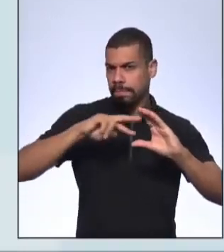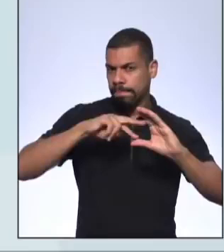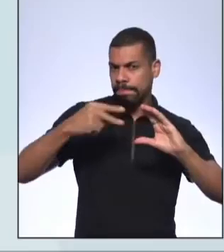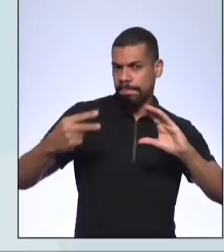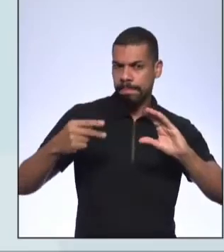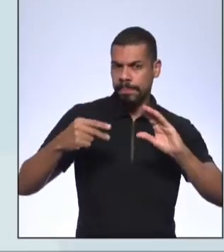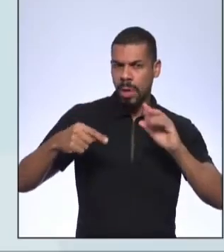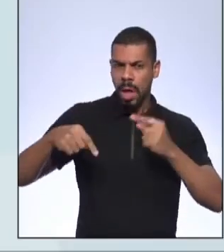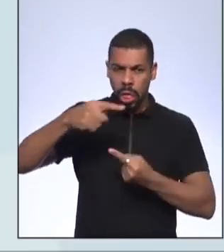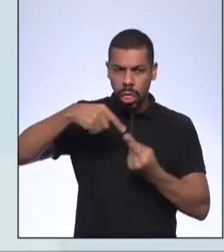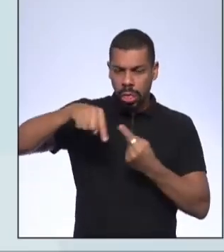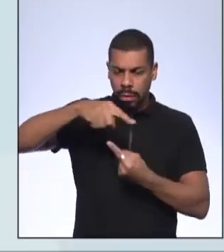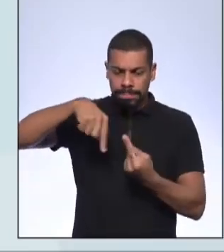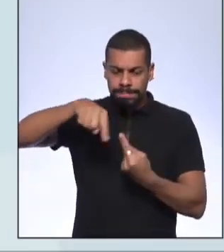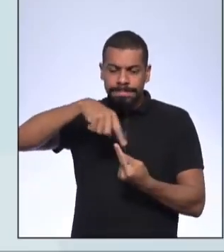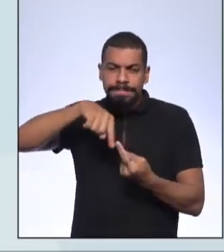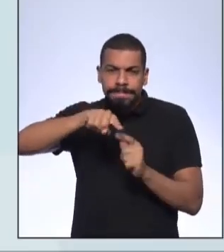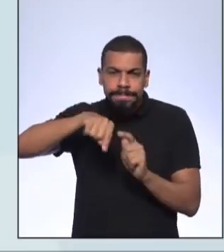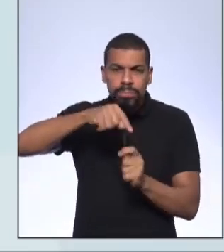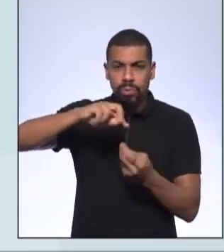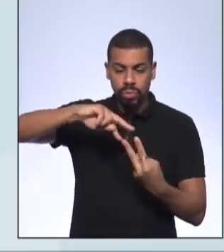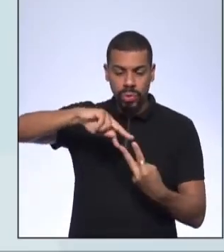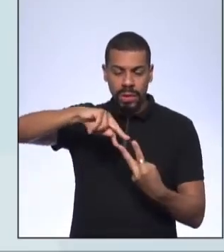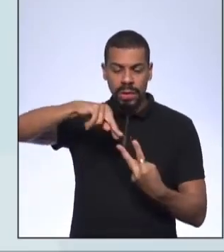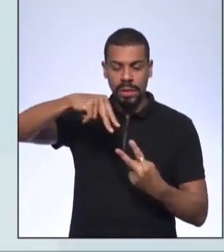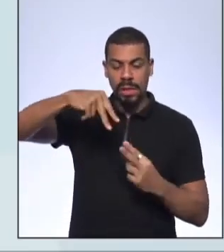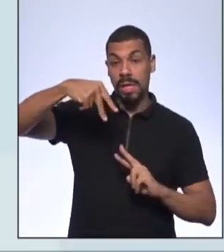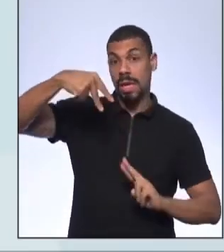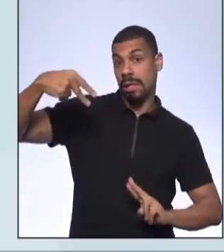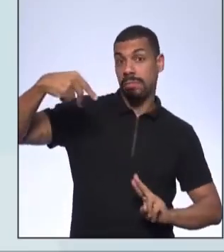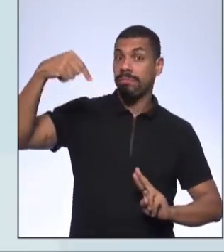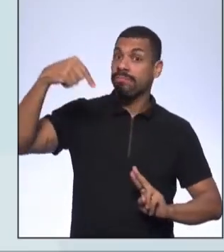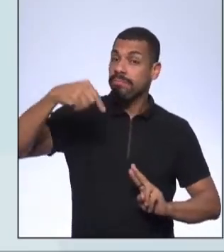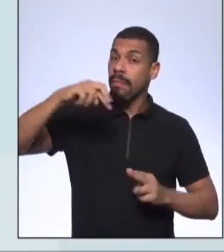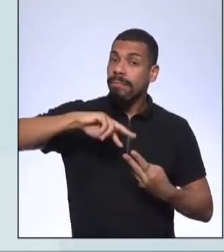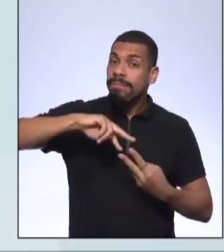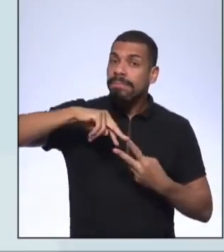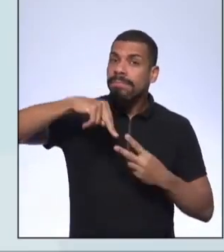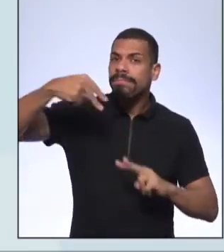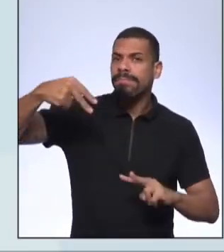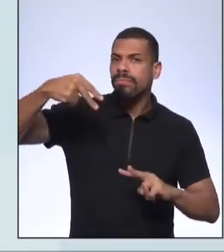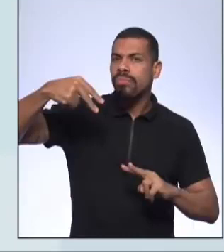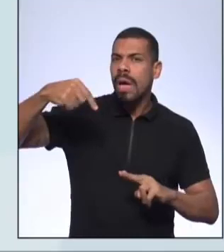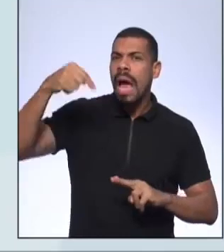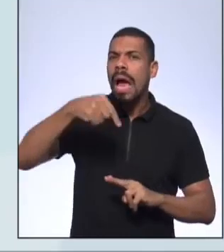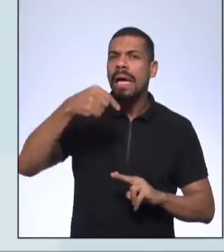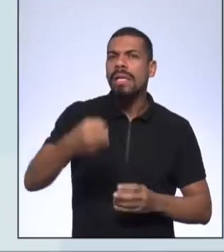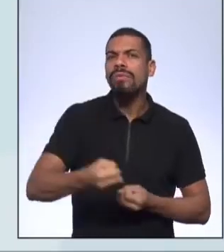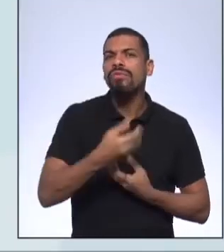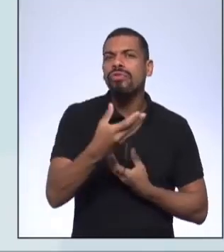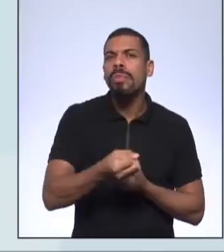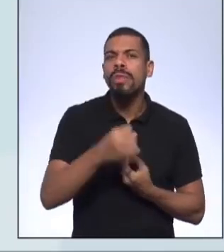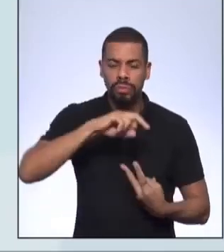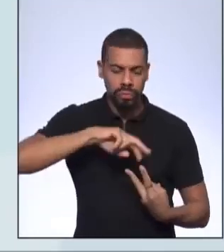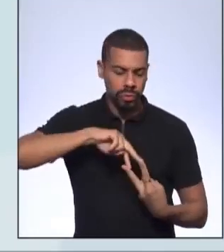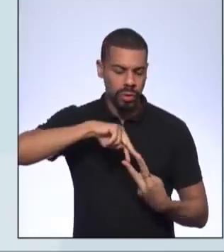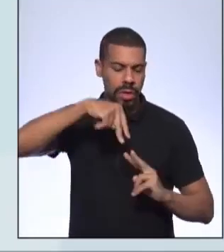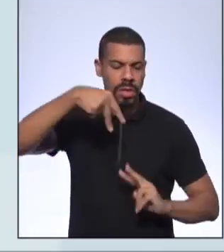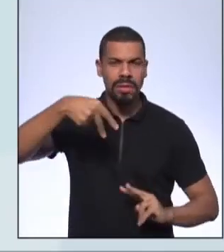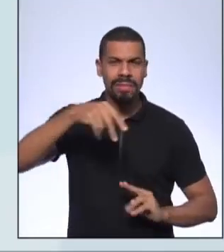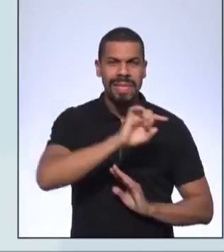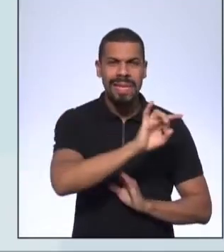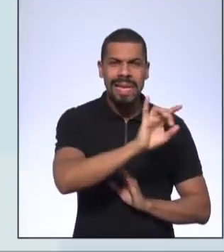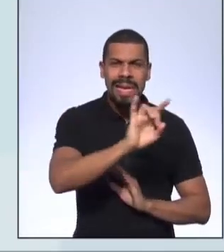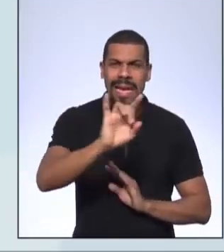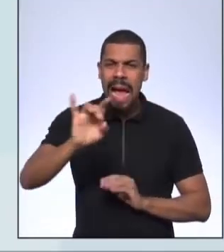tem enrolado nele a molécula de DNA. Tá? E é nessa molécula que está a nossa informação genética, e a informação genética de